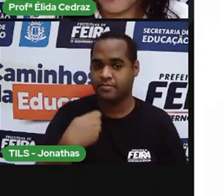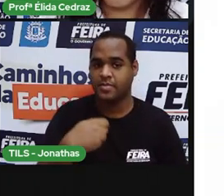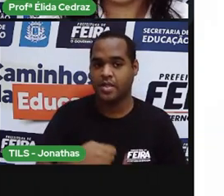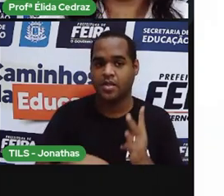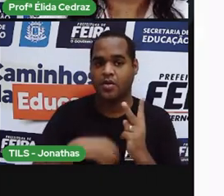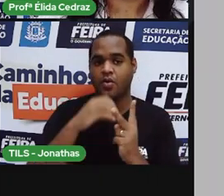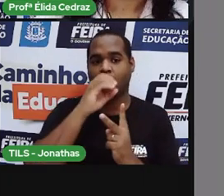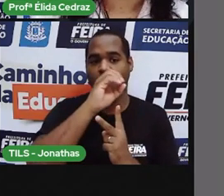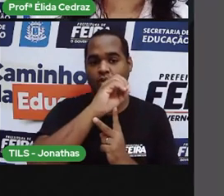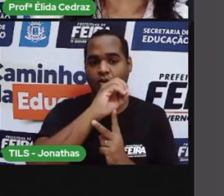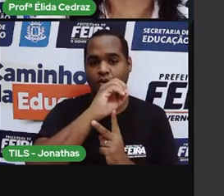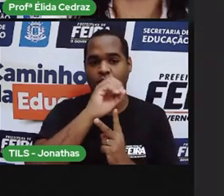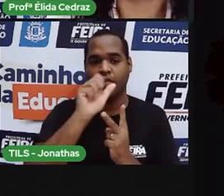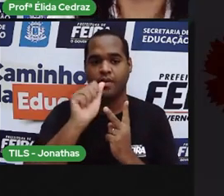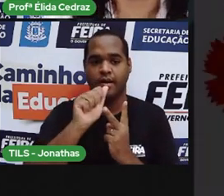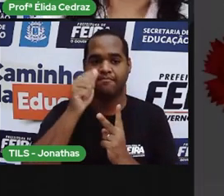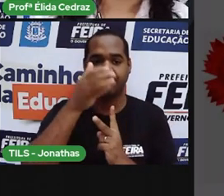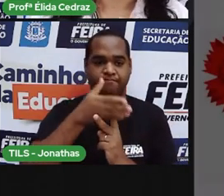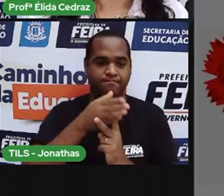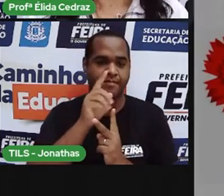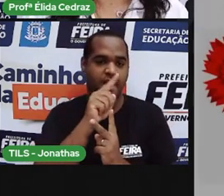Z.